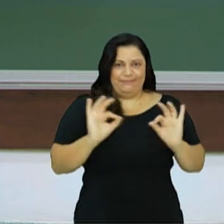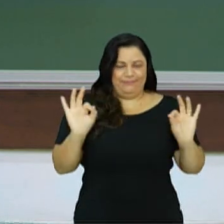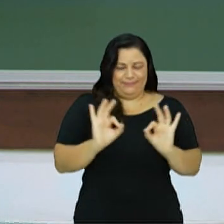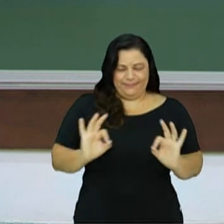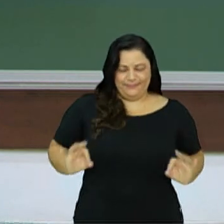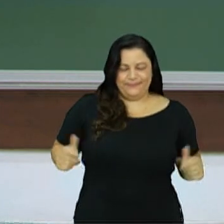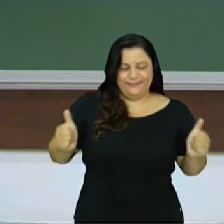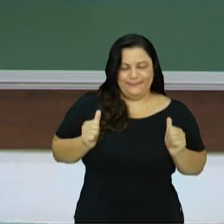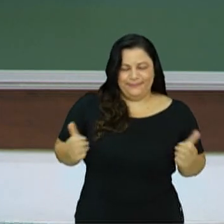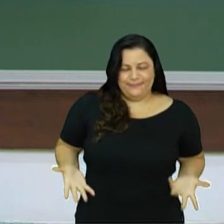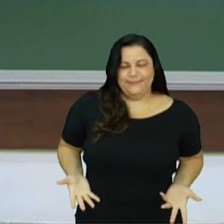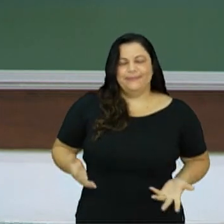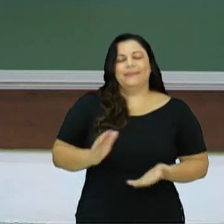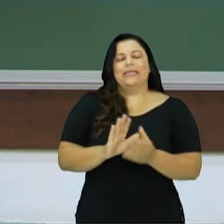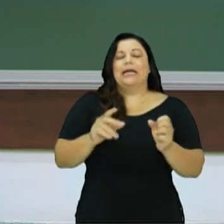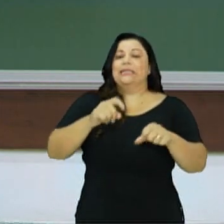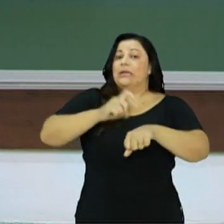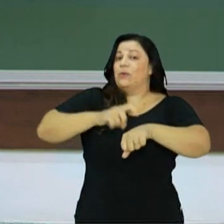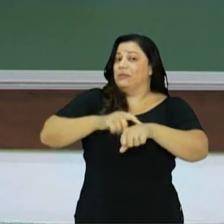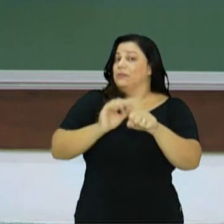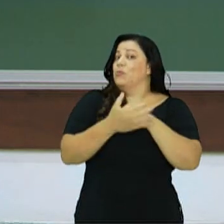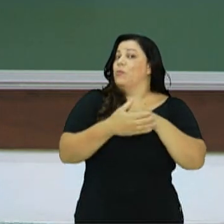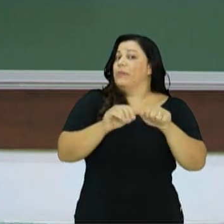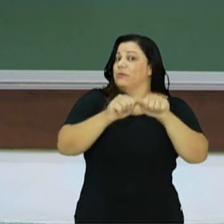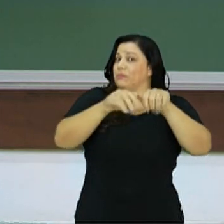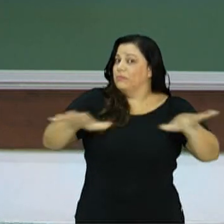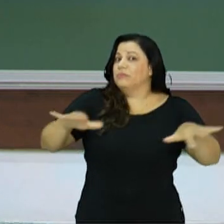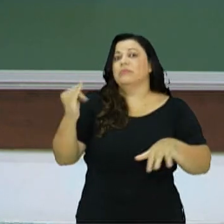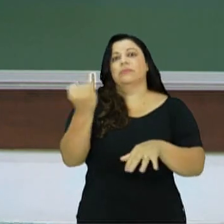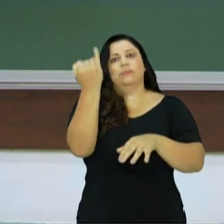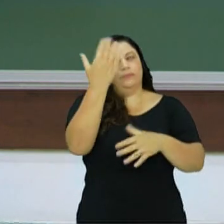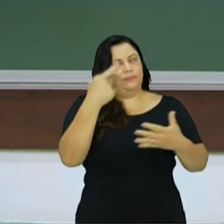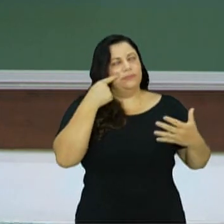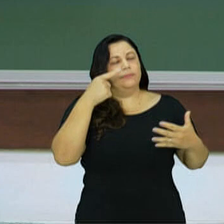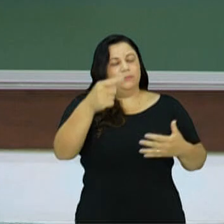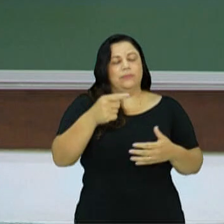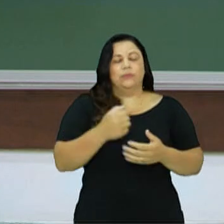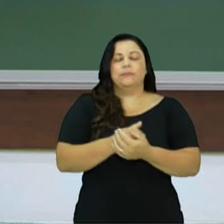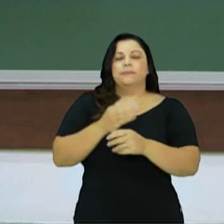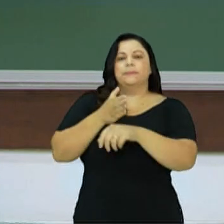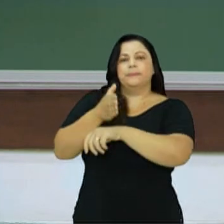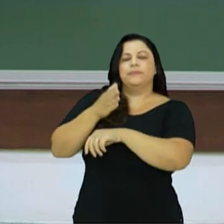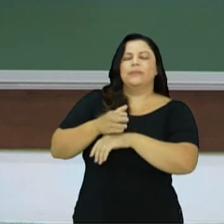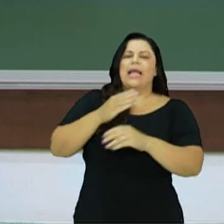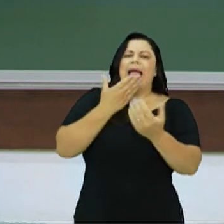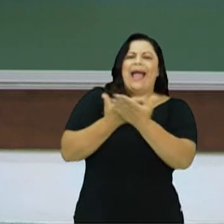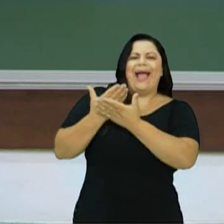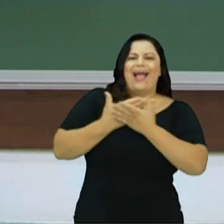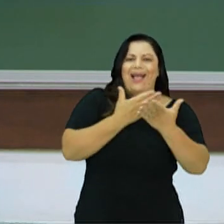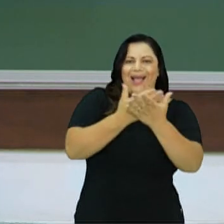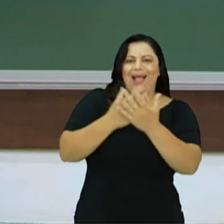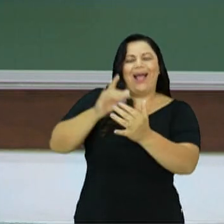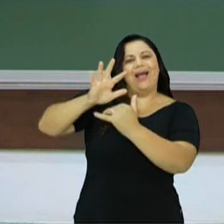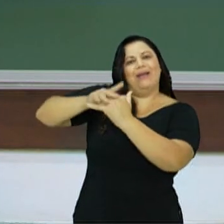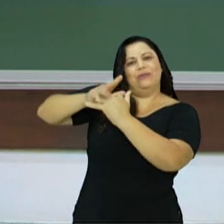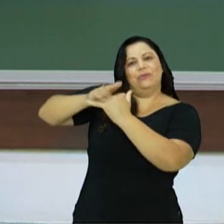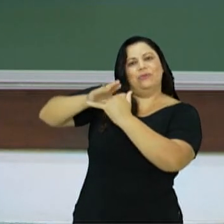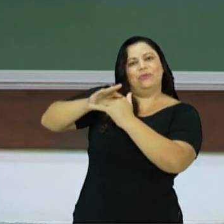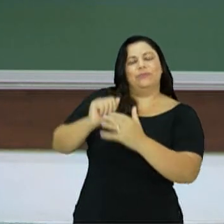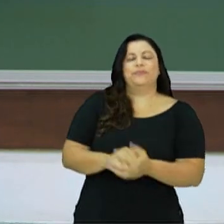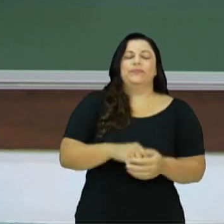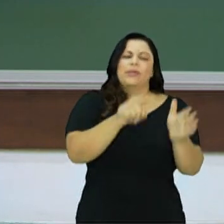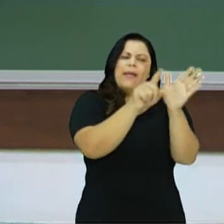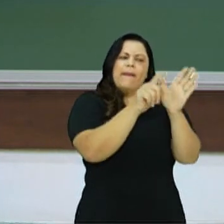E assim, a qualquer momento você pode acessar novamente essa aula no YouTube, você pode ver, você pode parar, você pode anotar suas